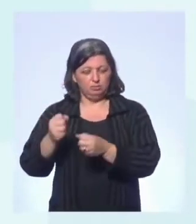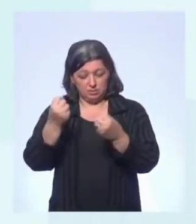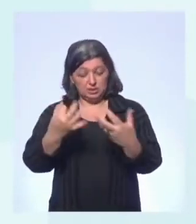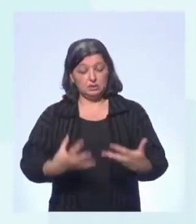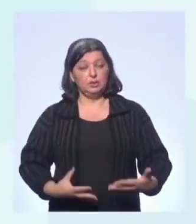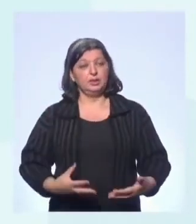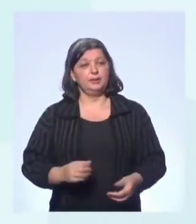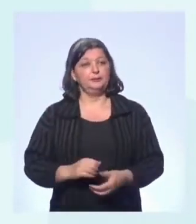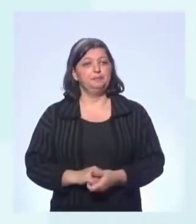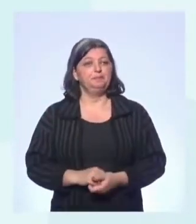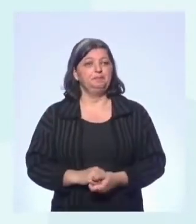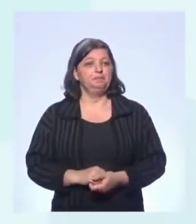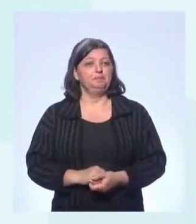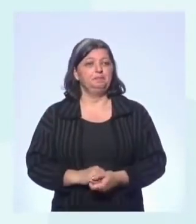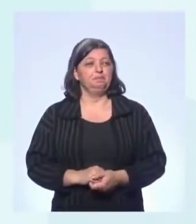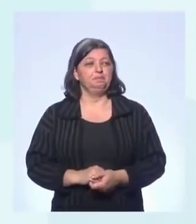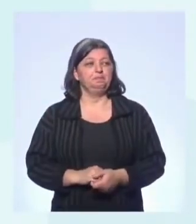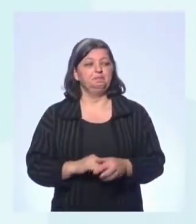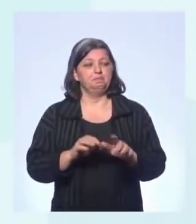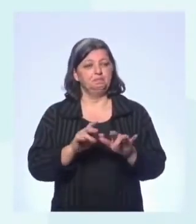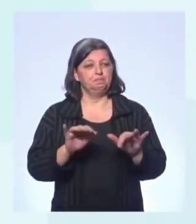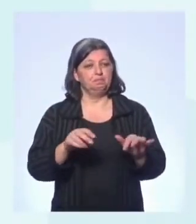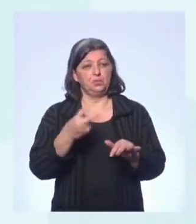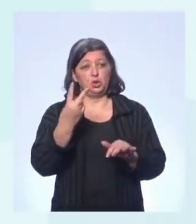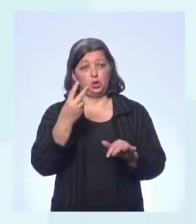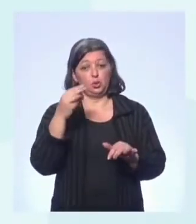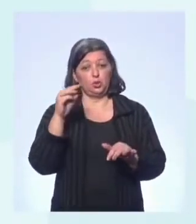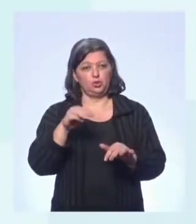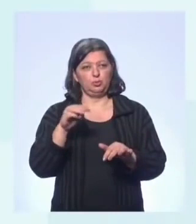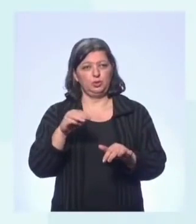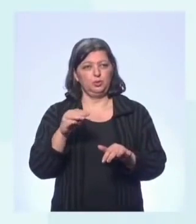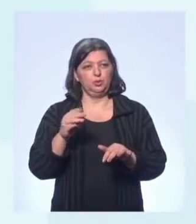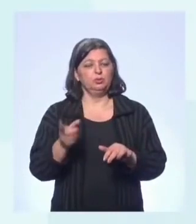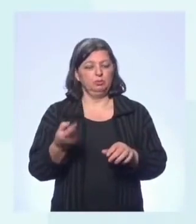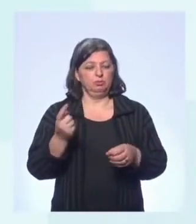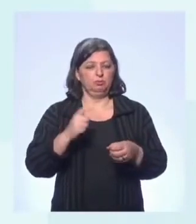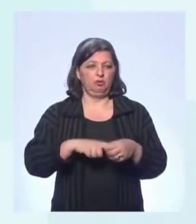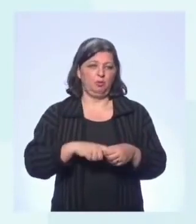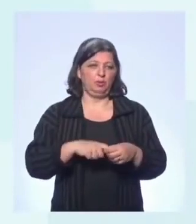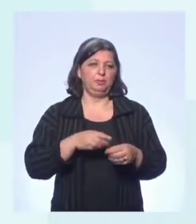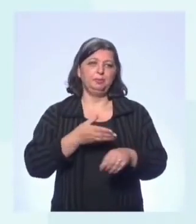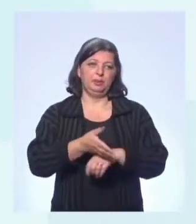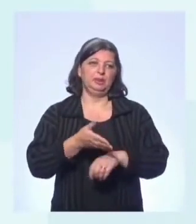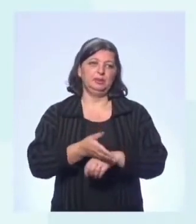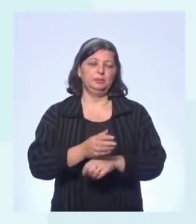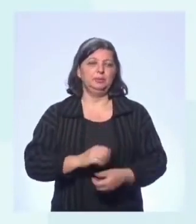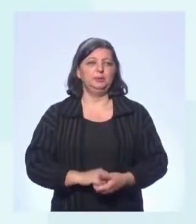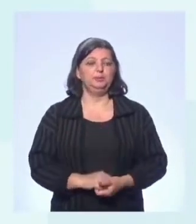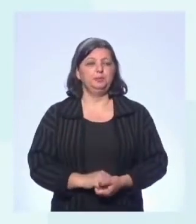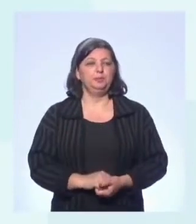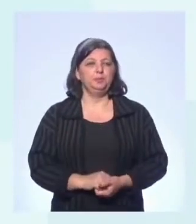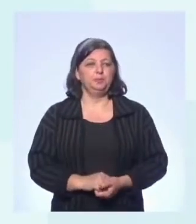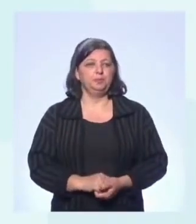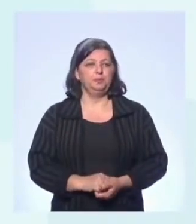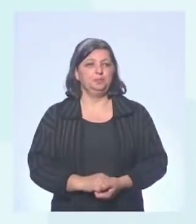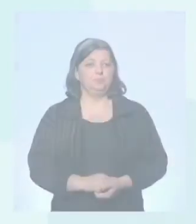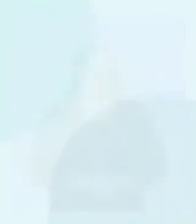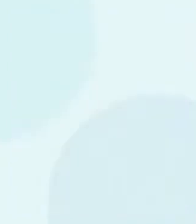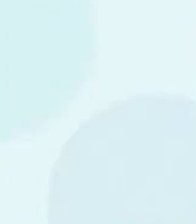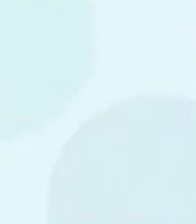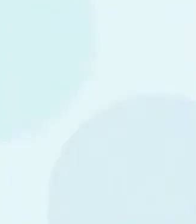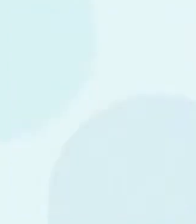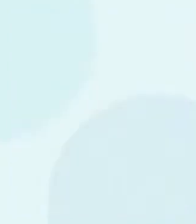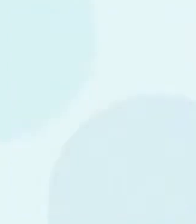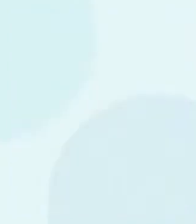resposta. Dedinho no teclado, 2 minutos, já voltamos, participe.